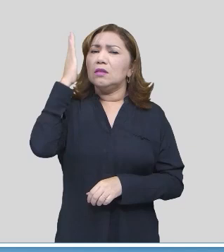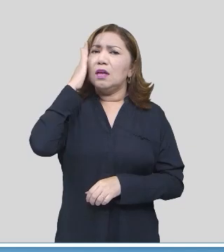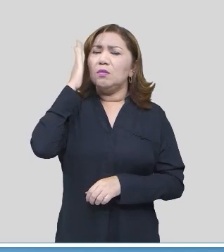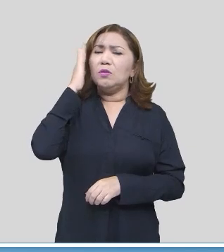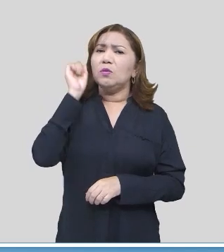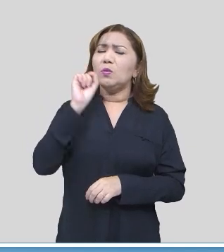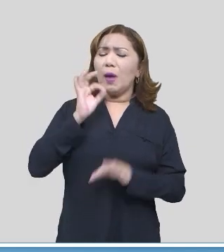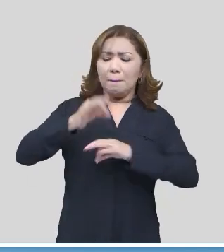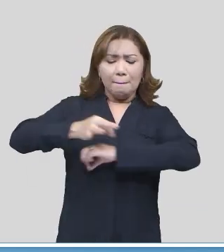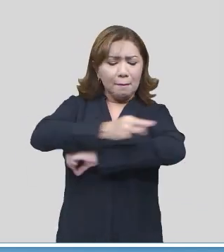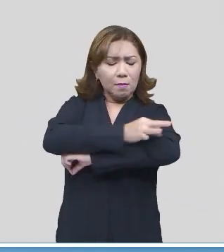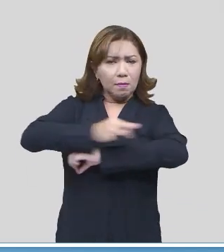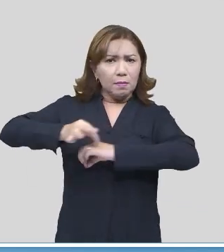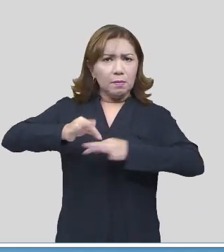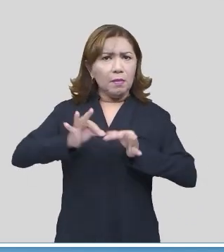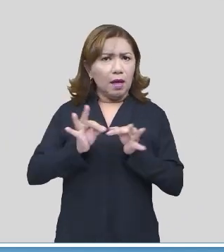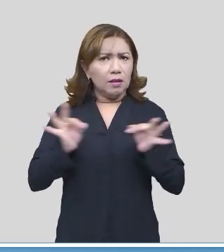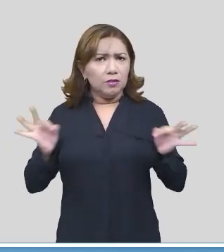medir?